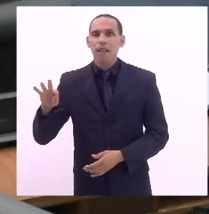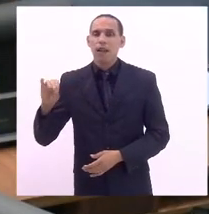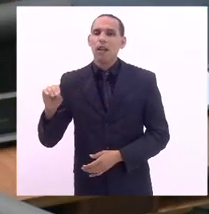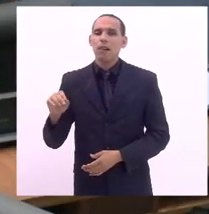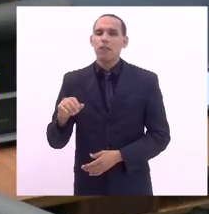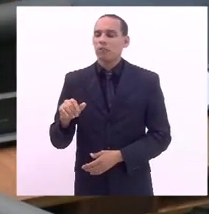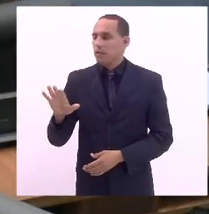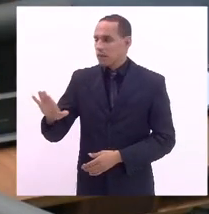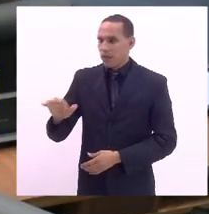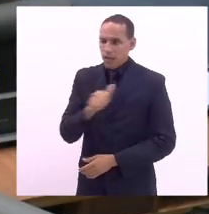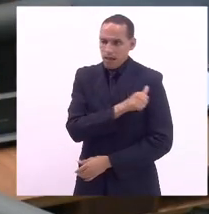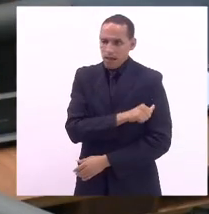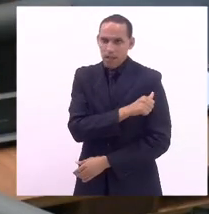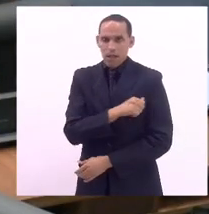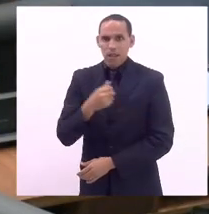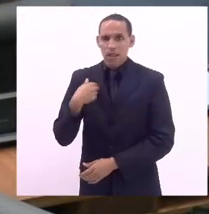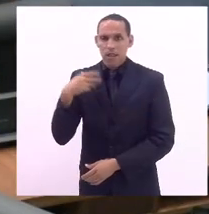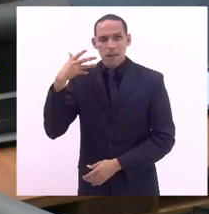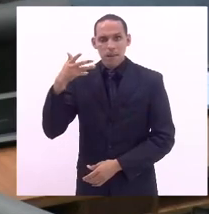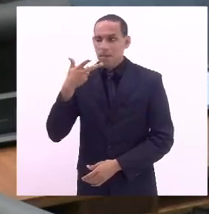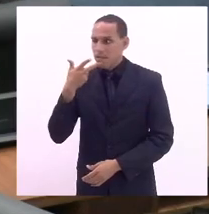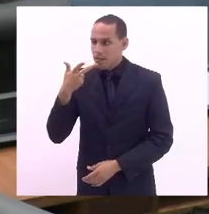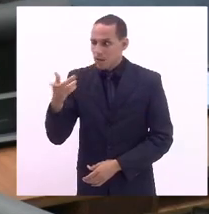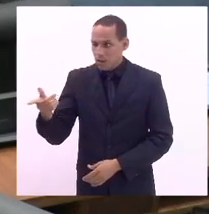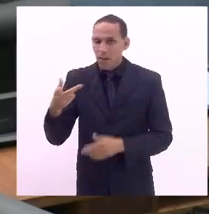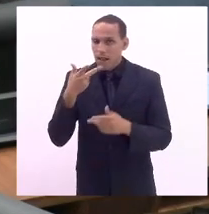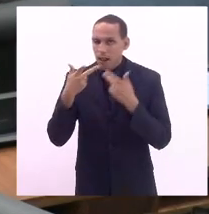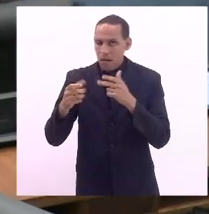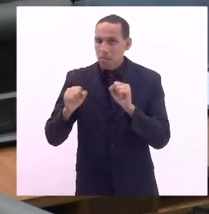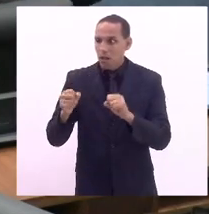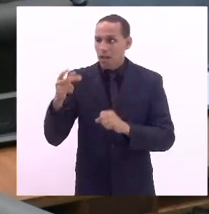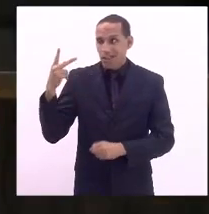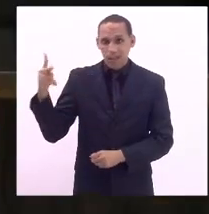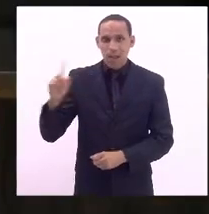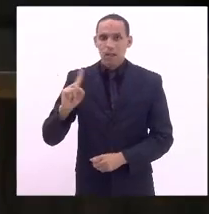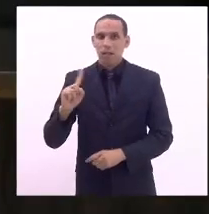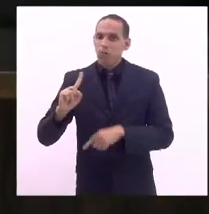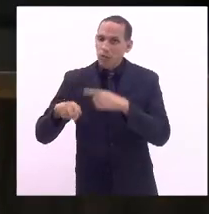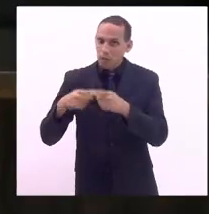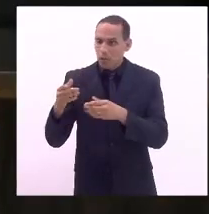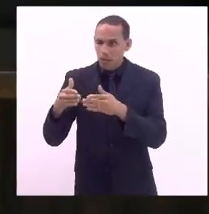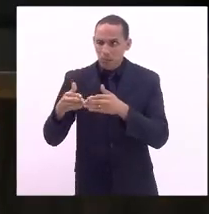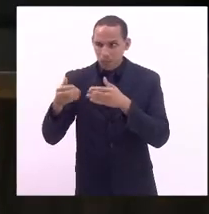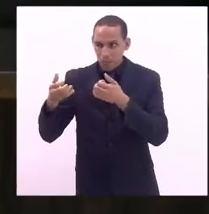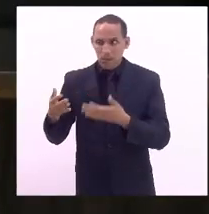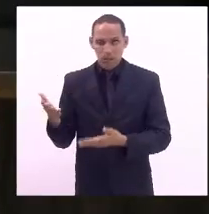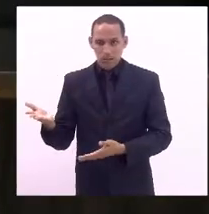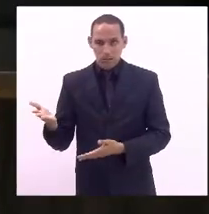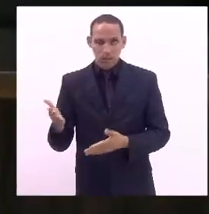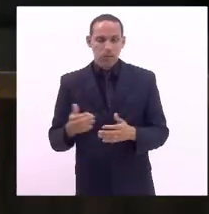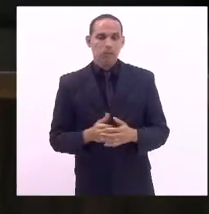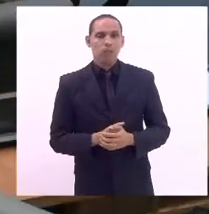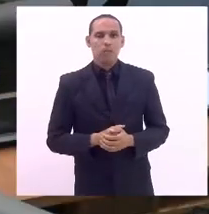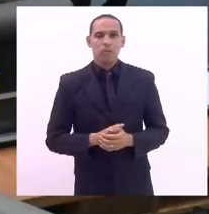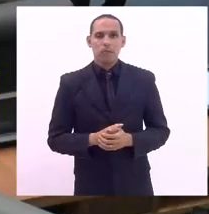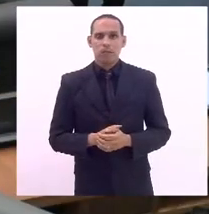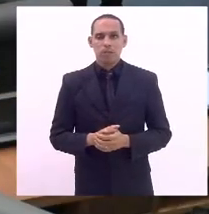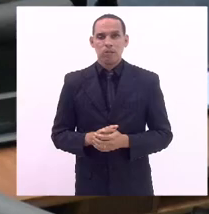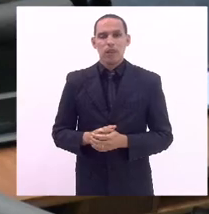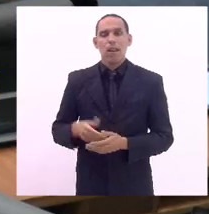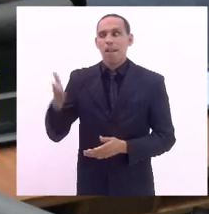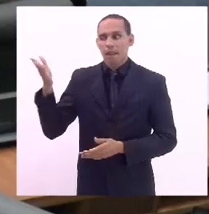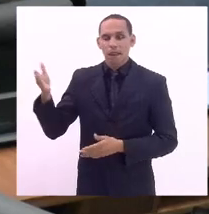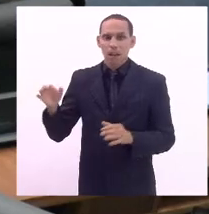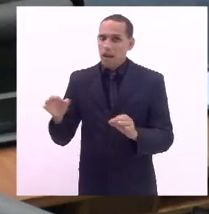Rejane, eu vou lhe dar fala, mas não na fala dele. Deixa ele terminar e eu dou uma questão de ordem para você. Presidente, precisa